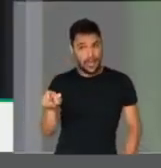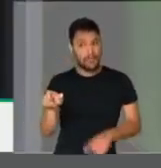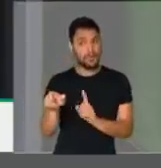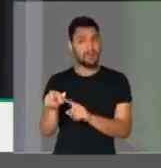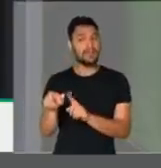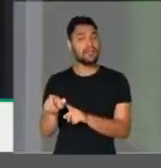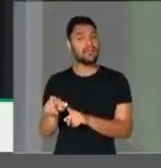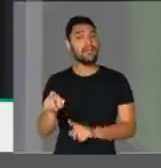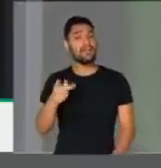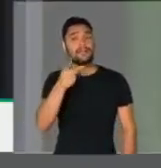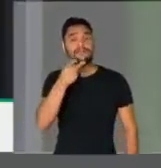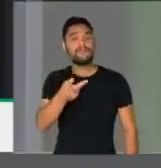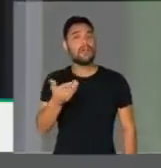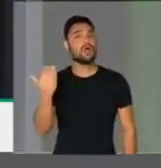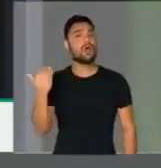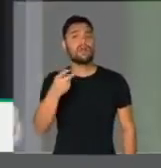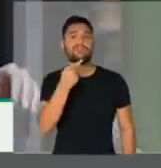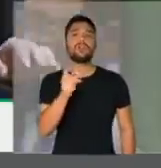disse